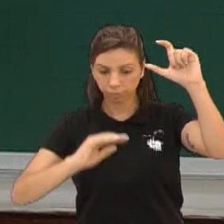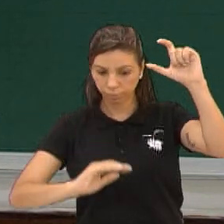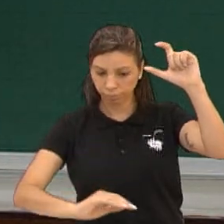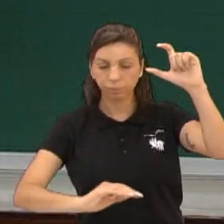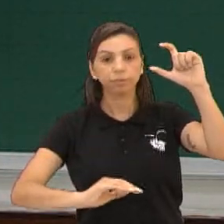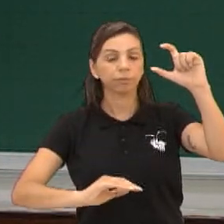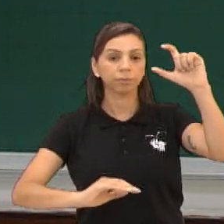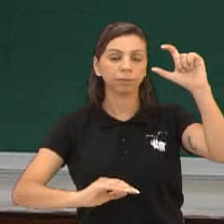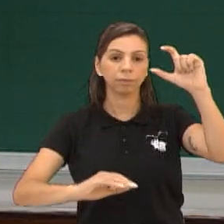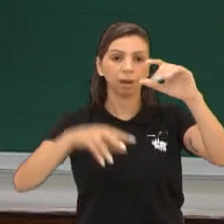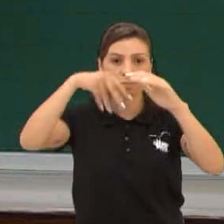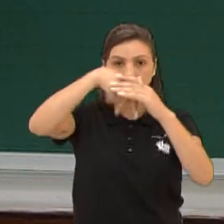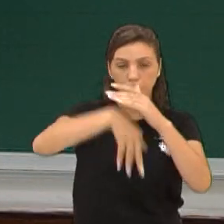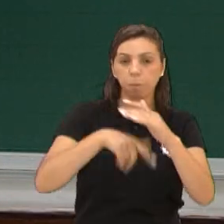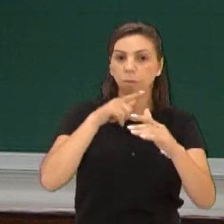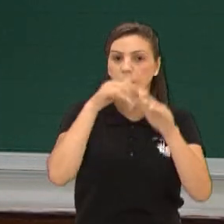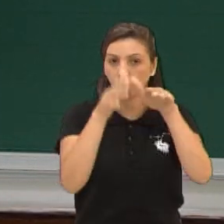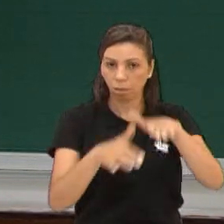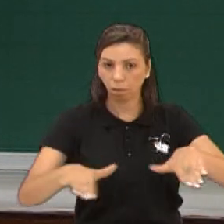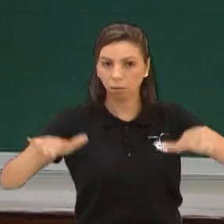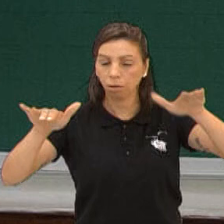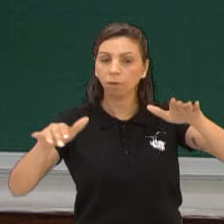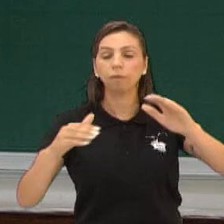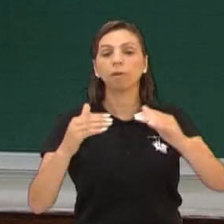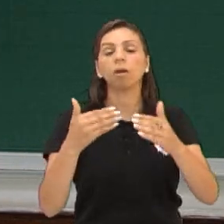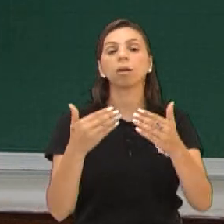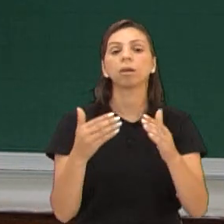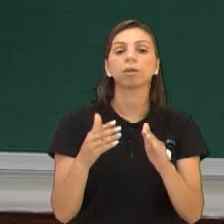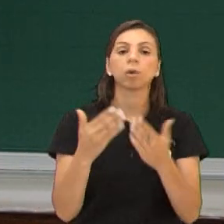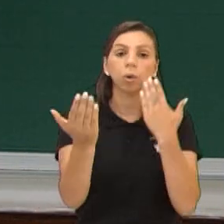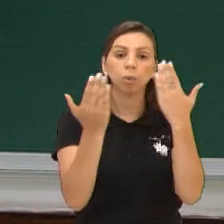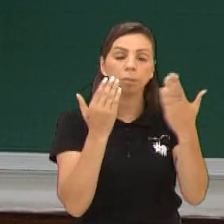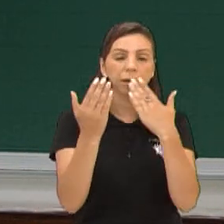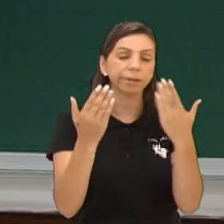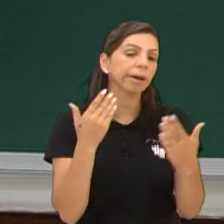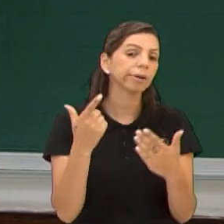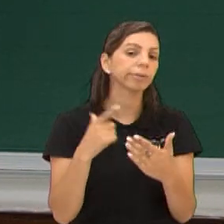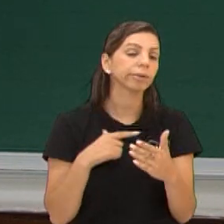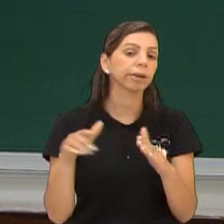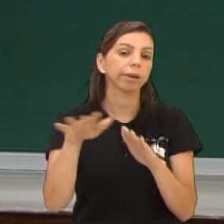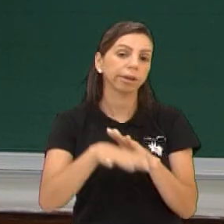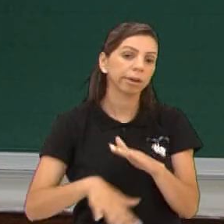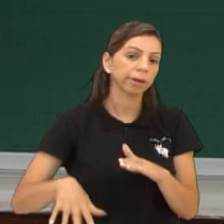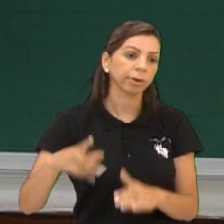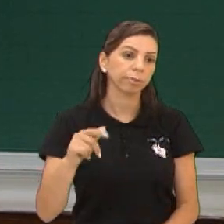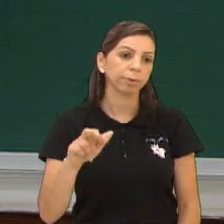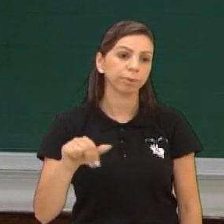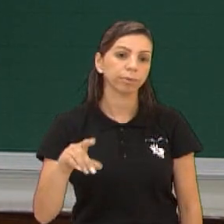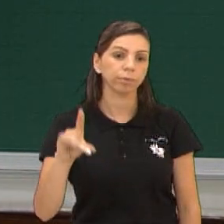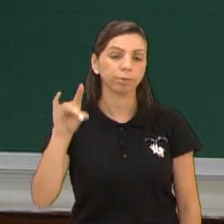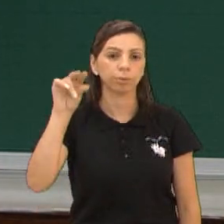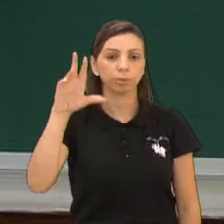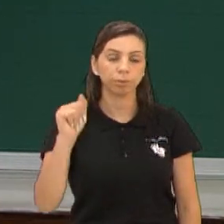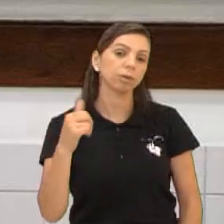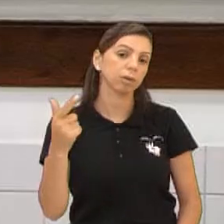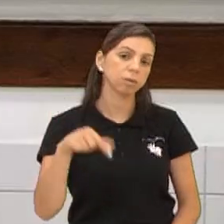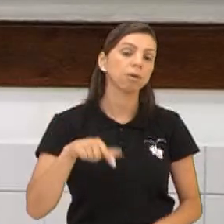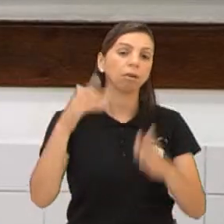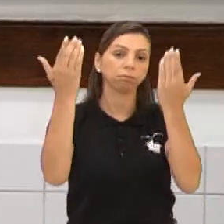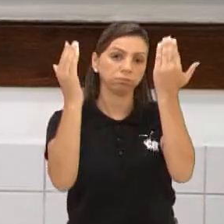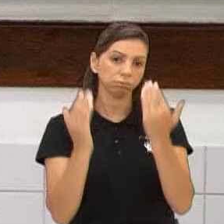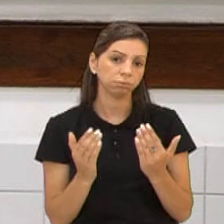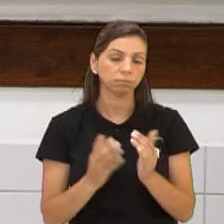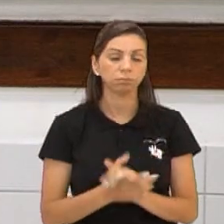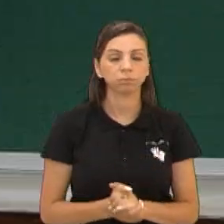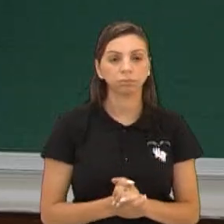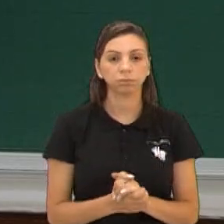né que tá submersa ali do iceberg foi comparado o produto que está envolvido ali na sua embalagem Isso é uma analogia